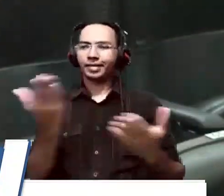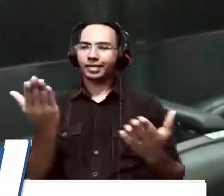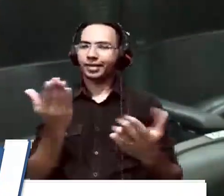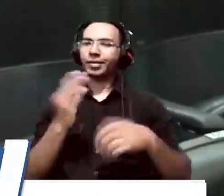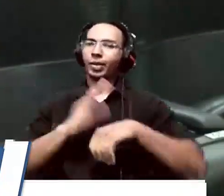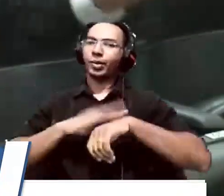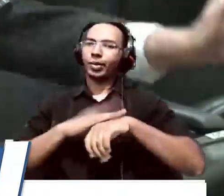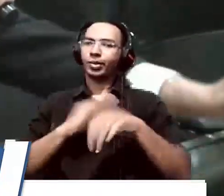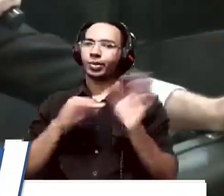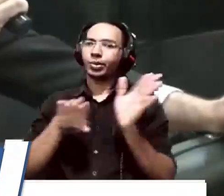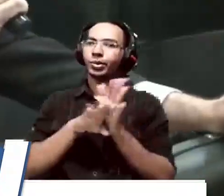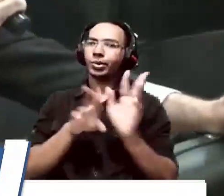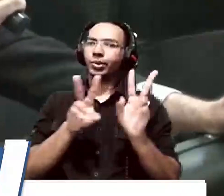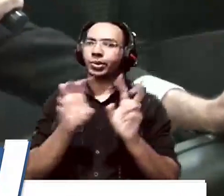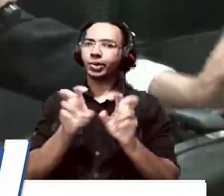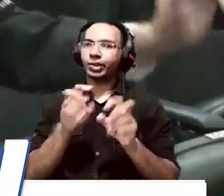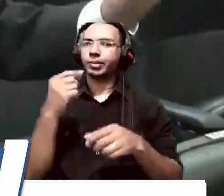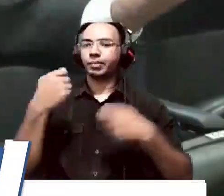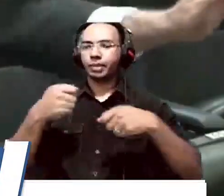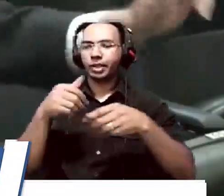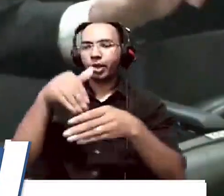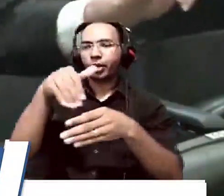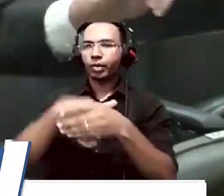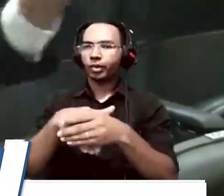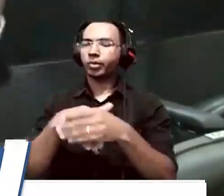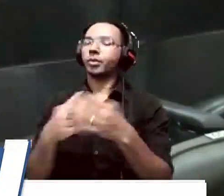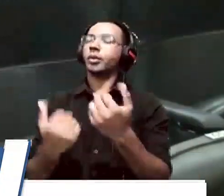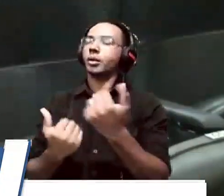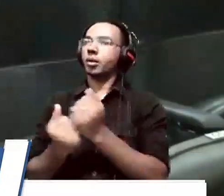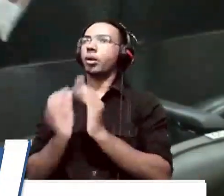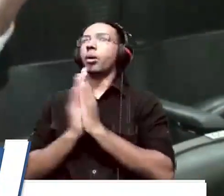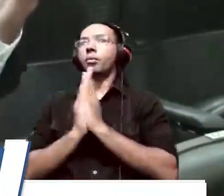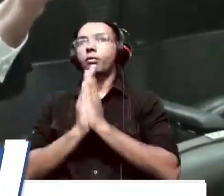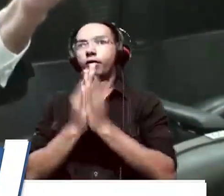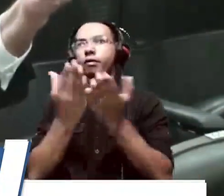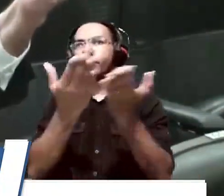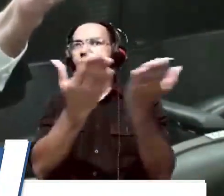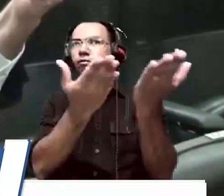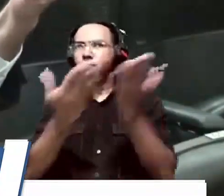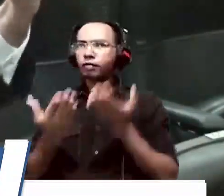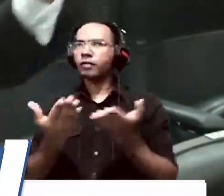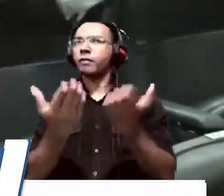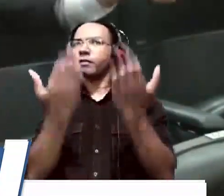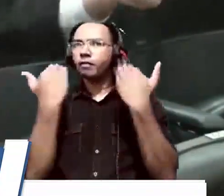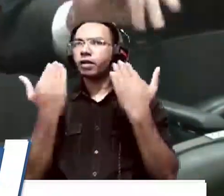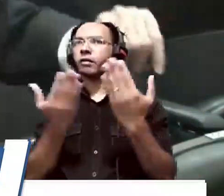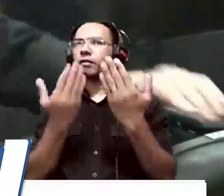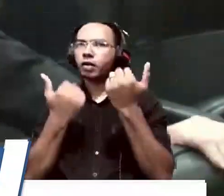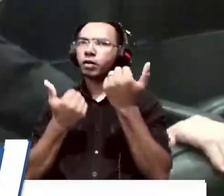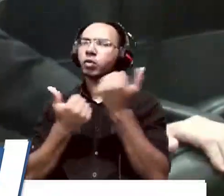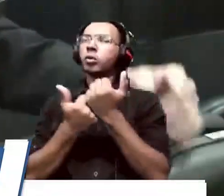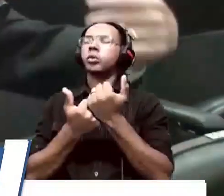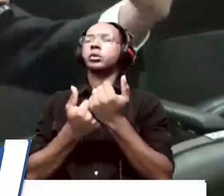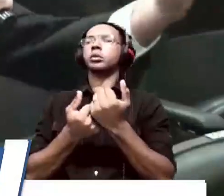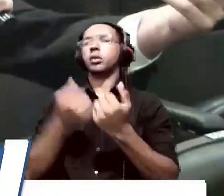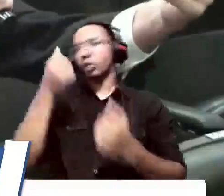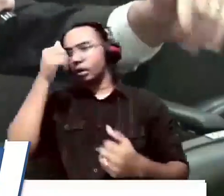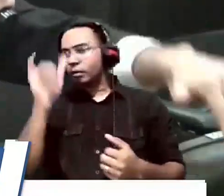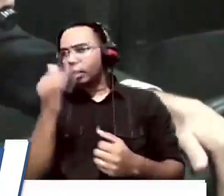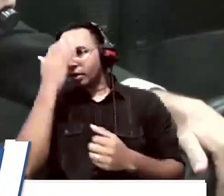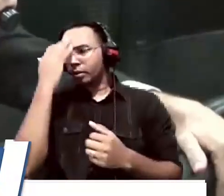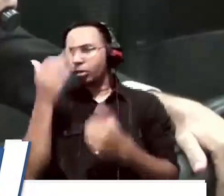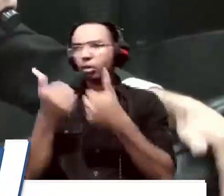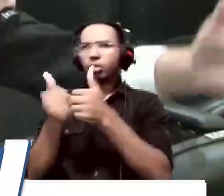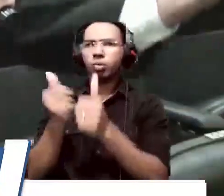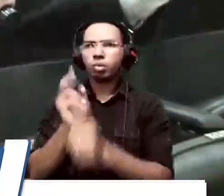venham vocês para cá nos ajudar a combater essas pessoas que não usam o transporte e vêm dar pitaco na onde não tem nada que